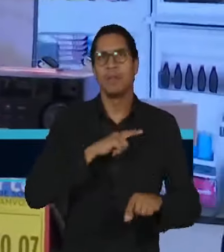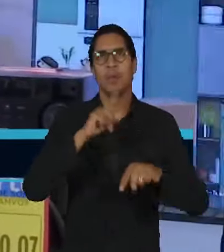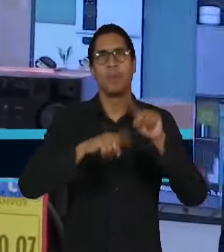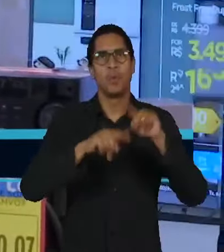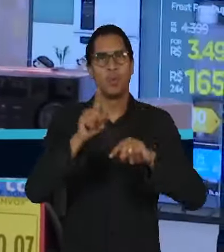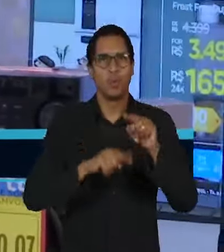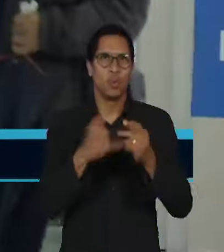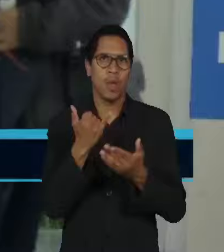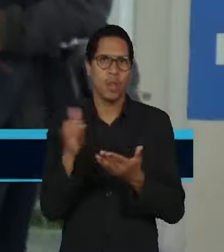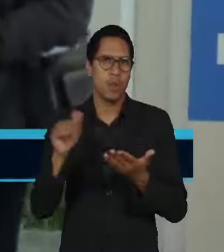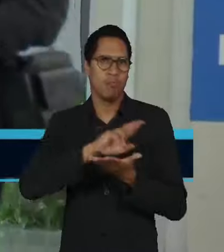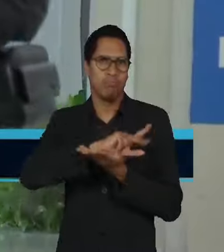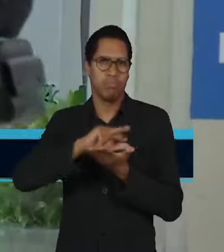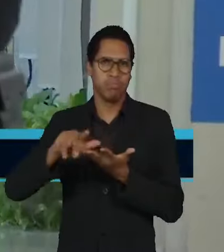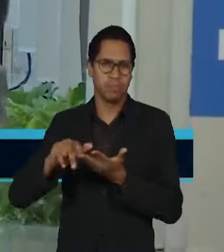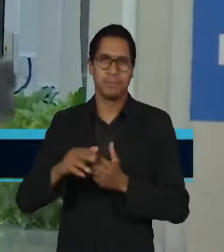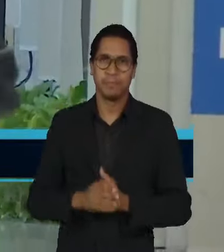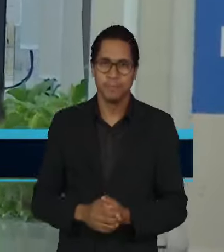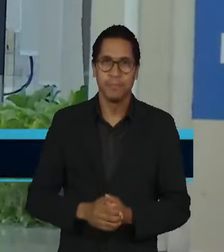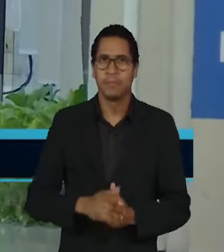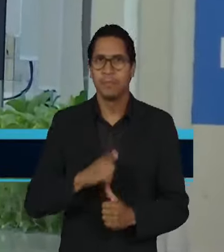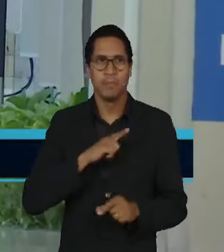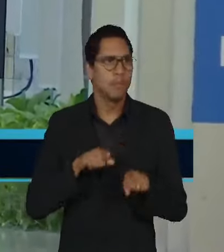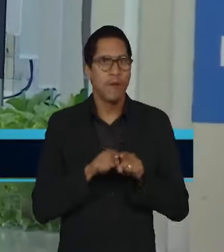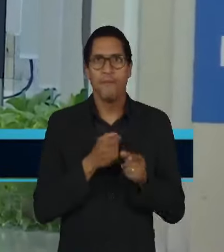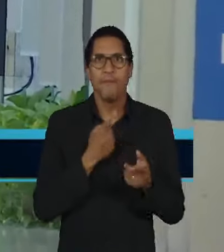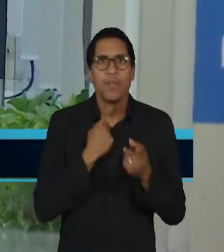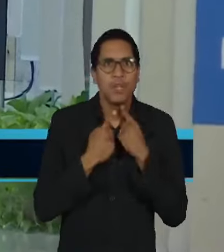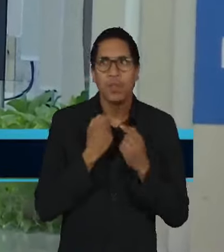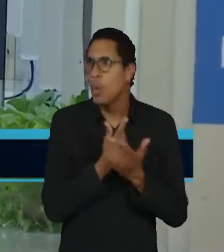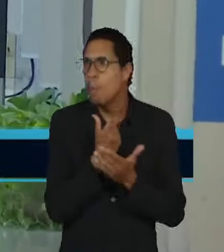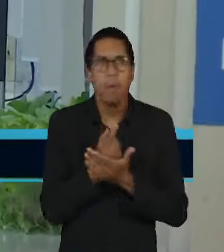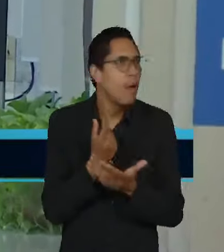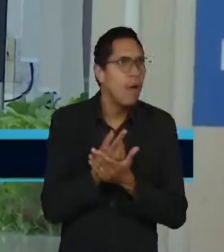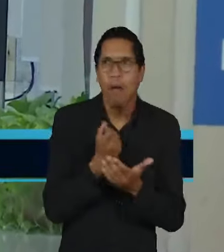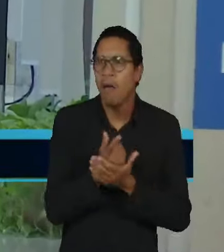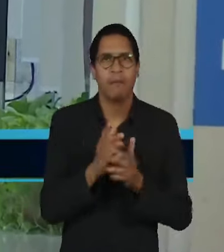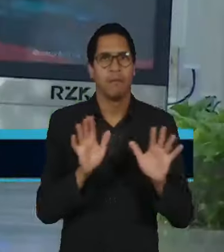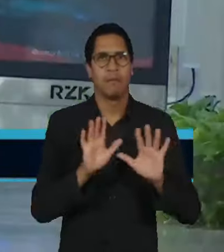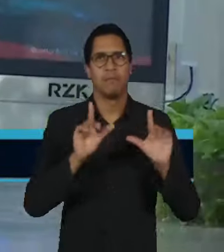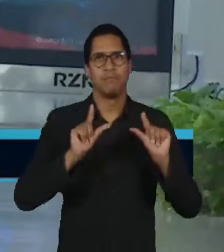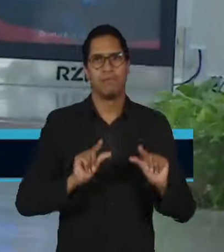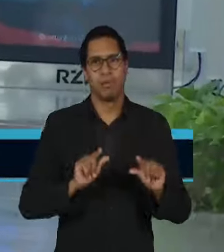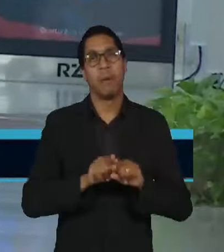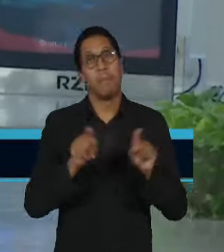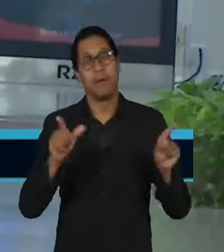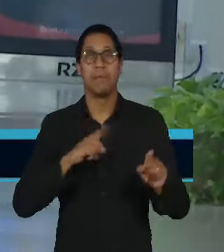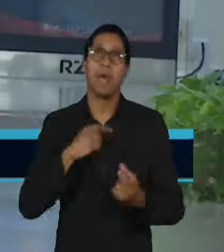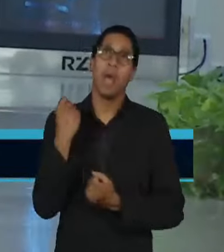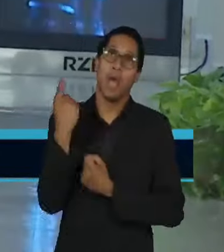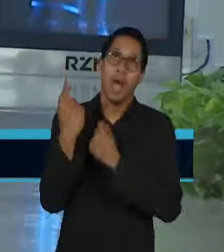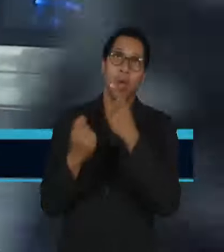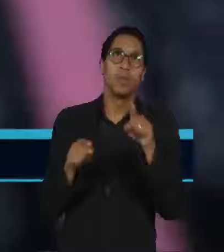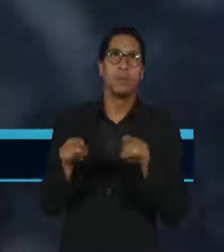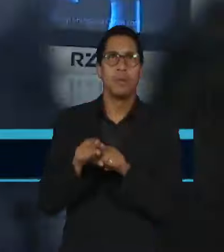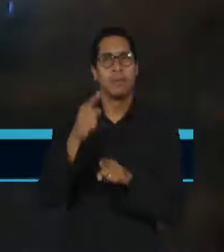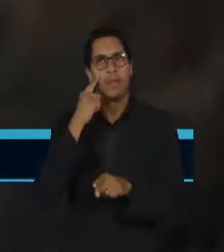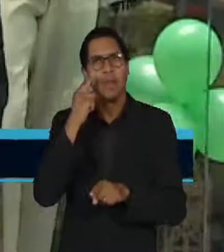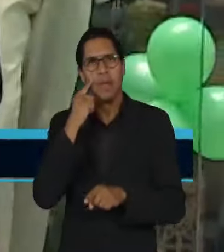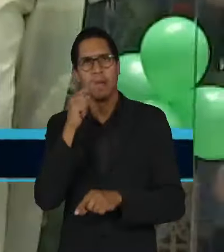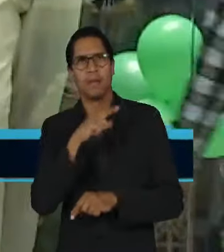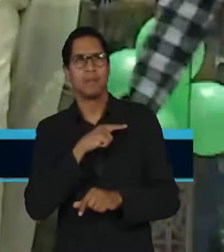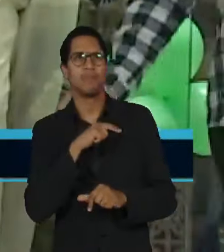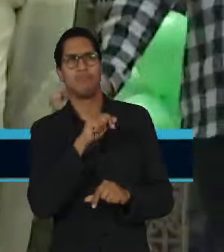produtos eletrônicos. O impulso perdeu espaço, mas ainda existem as chamadas escolhas de validação